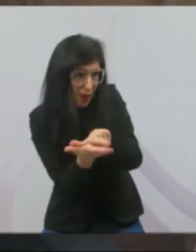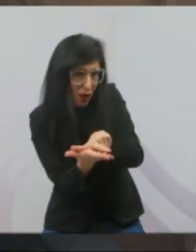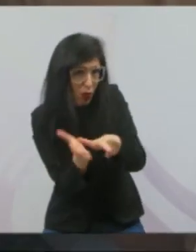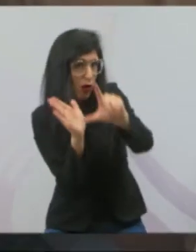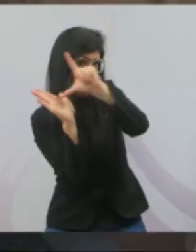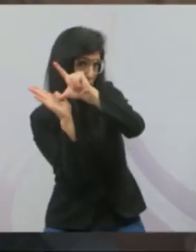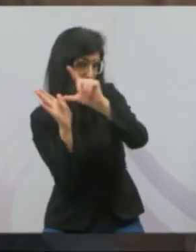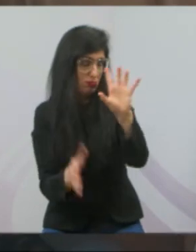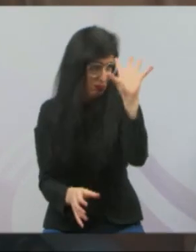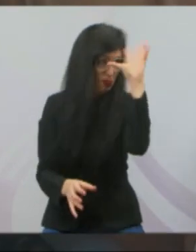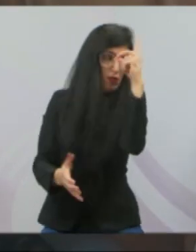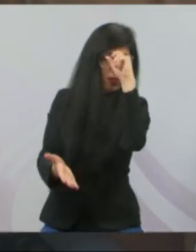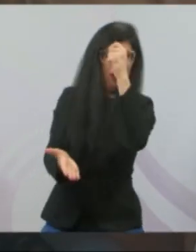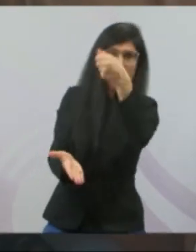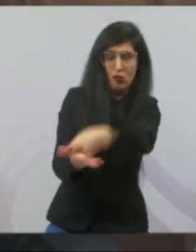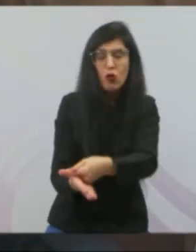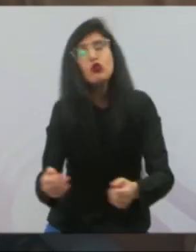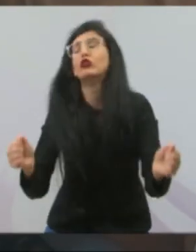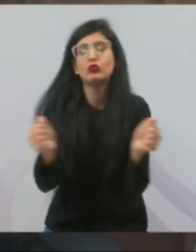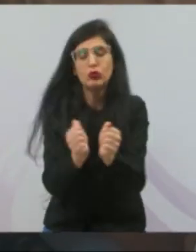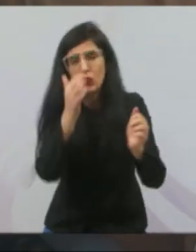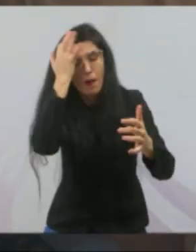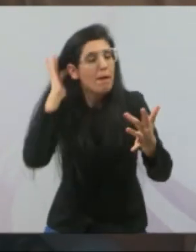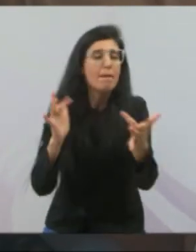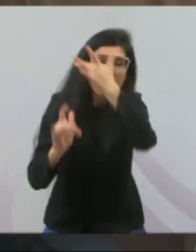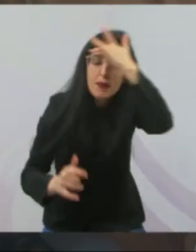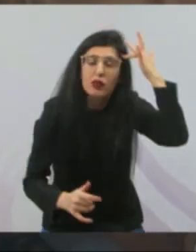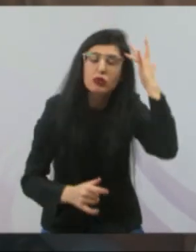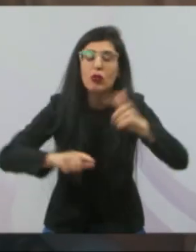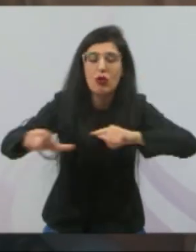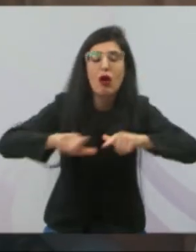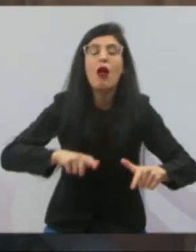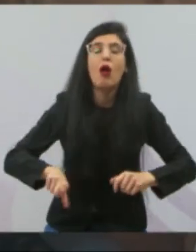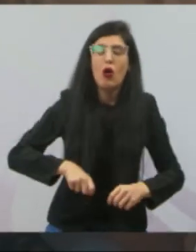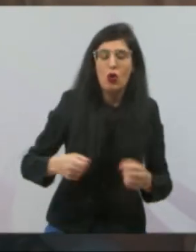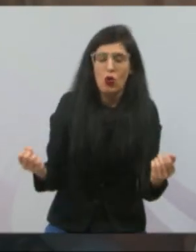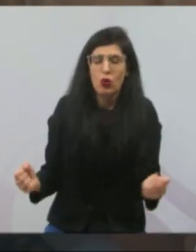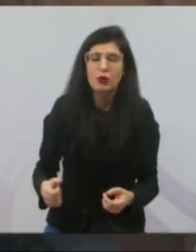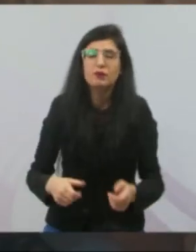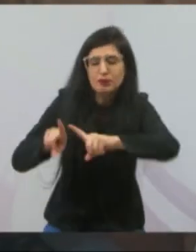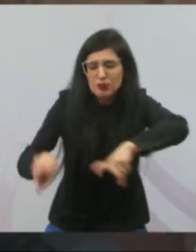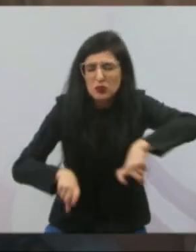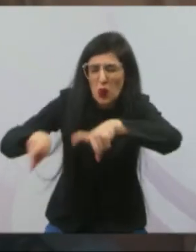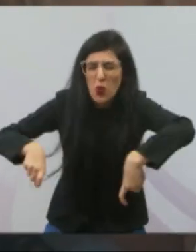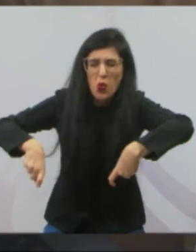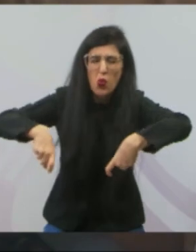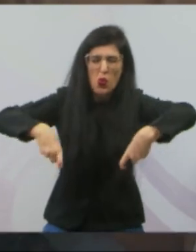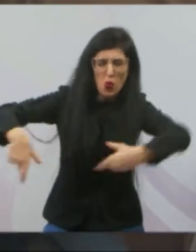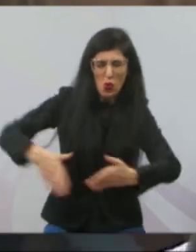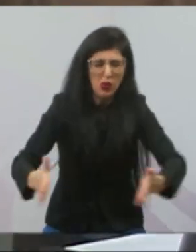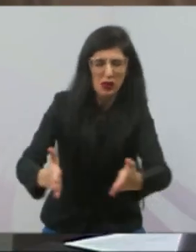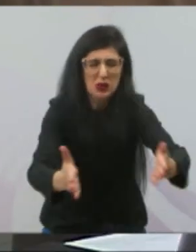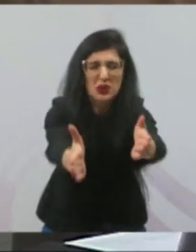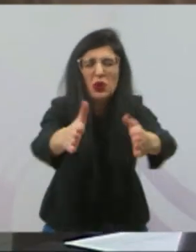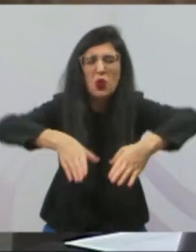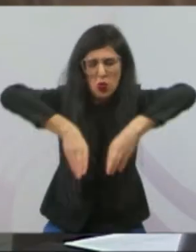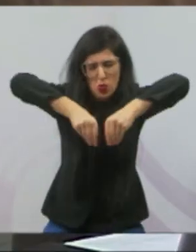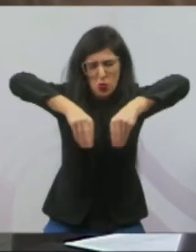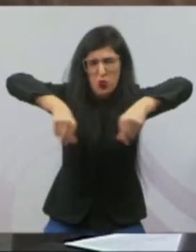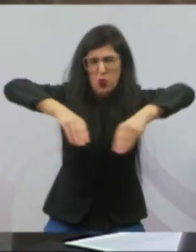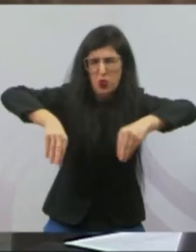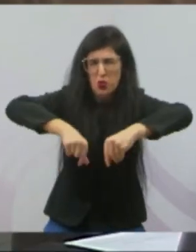estão alugando esse espaço com o dinheiro do plano de providência da própria prefeitura para adequar. A gente sabe que é muito difícil achar, porque tratando